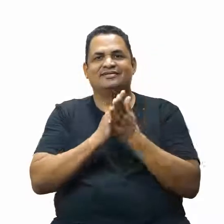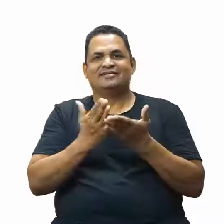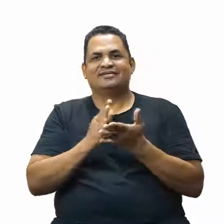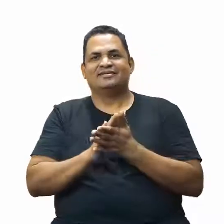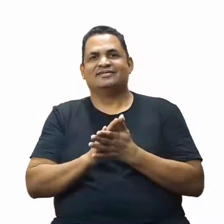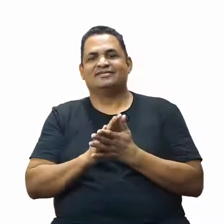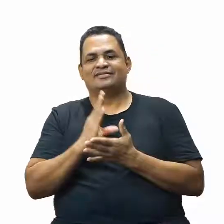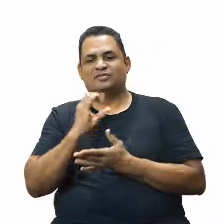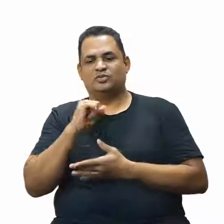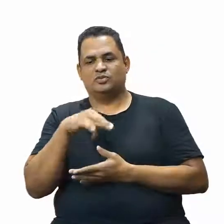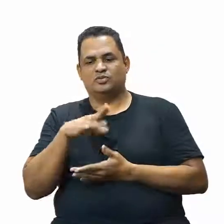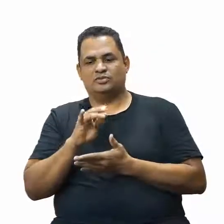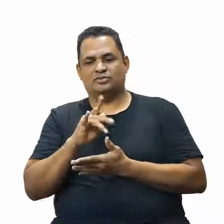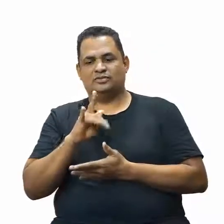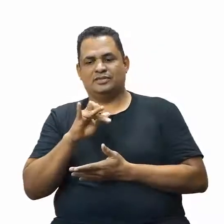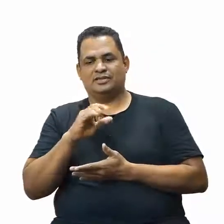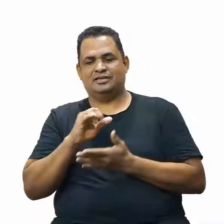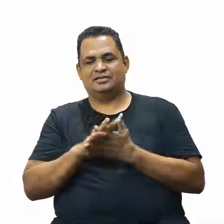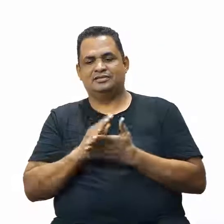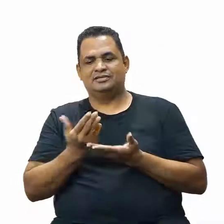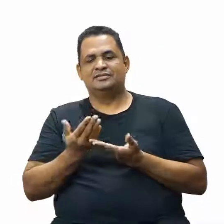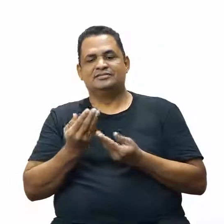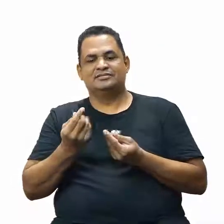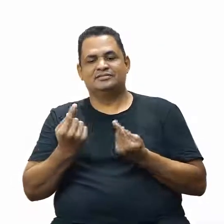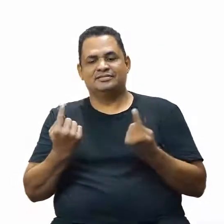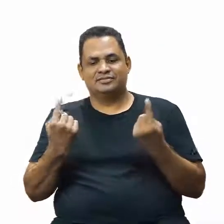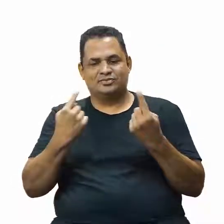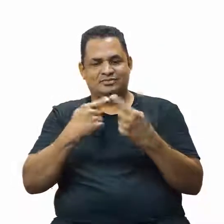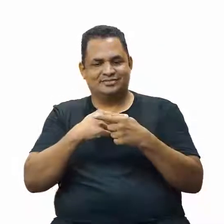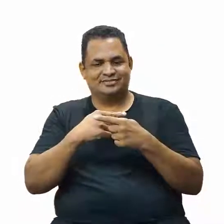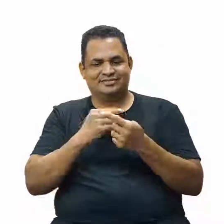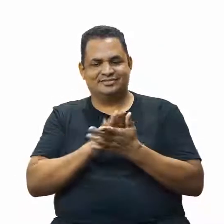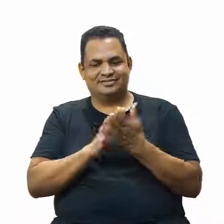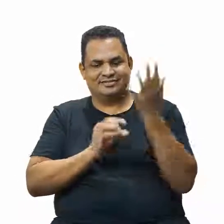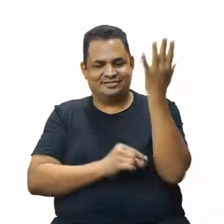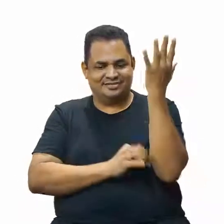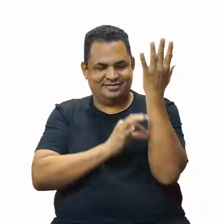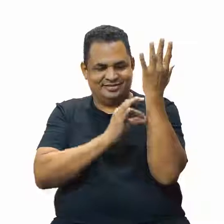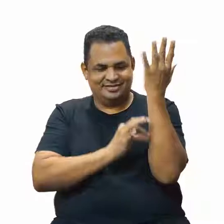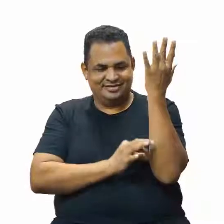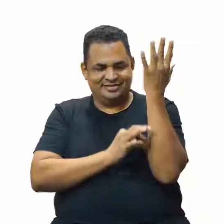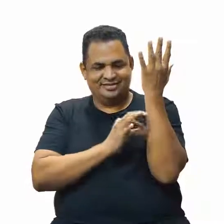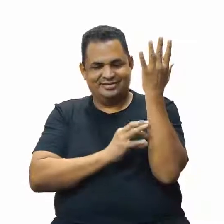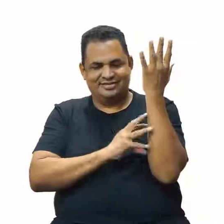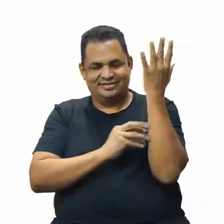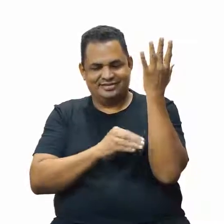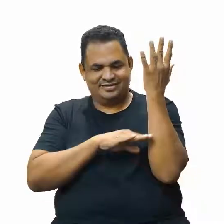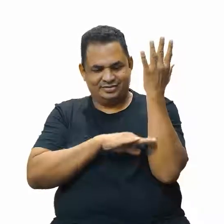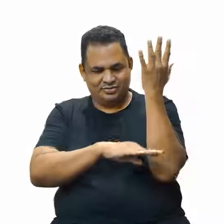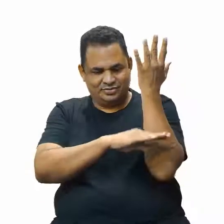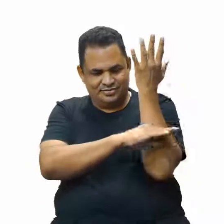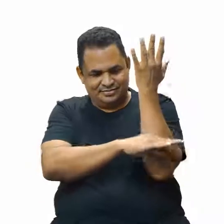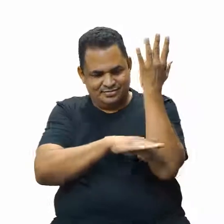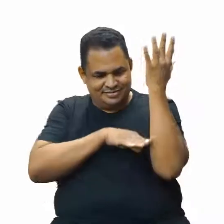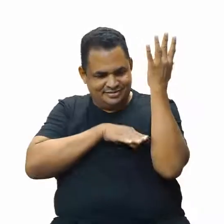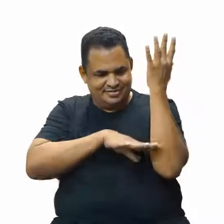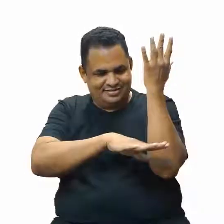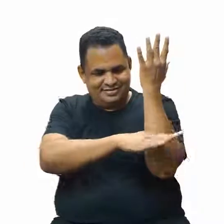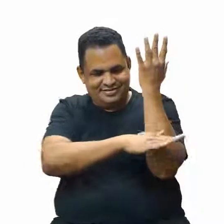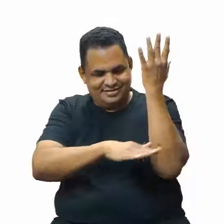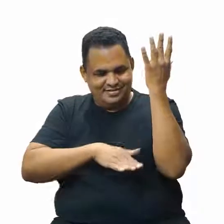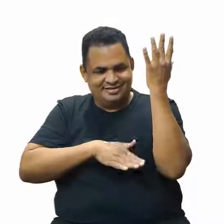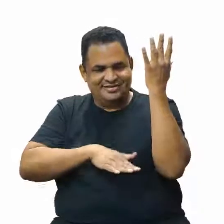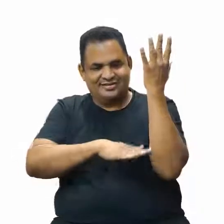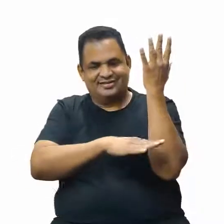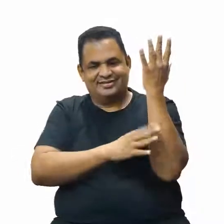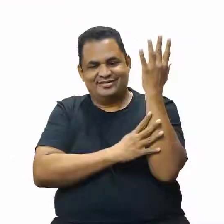de plástico invertido nos troncos das árvores, tirando tiras de plásticos cobertas